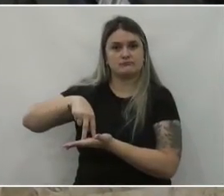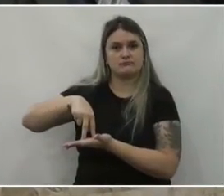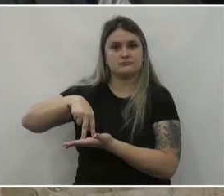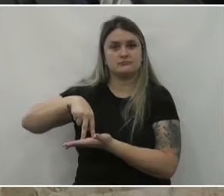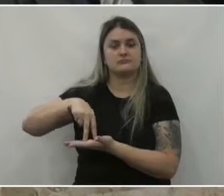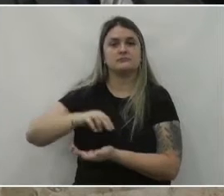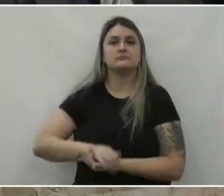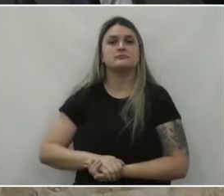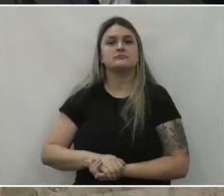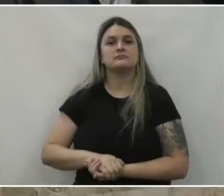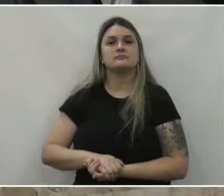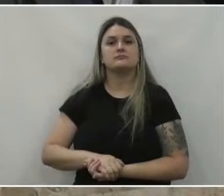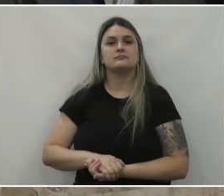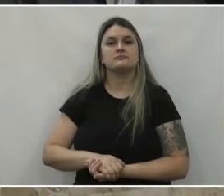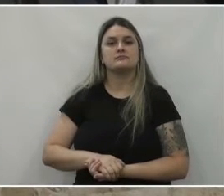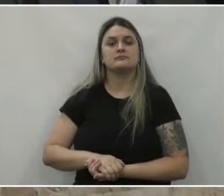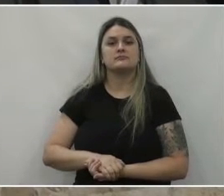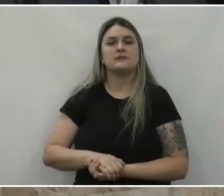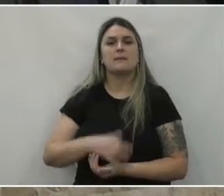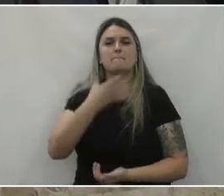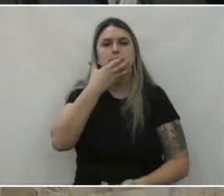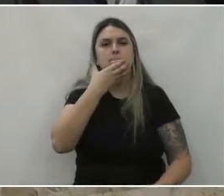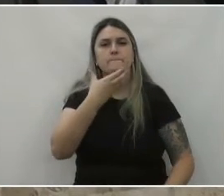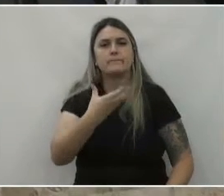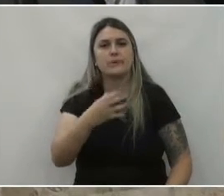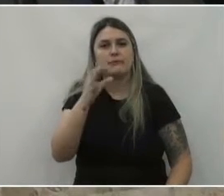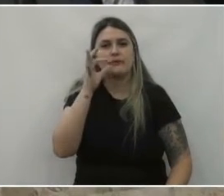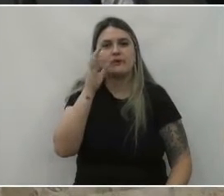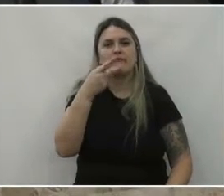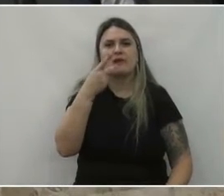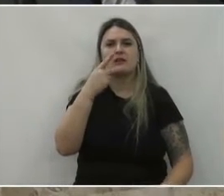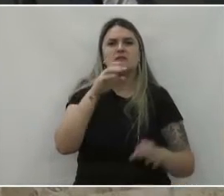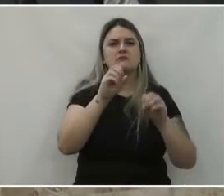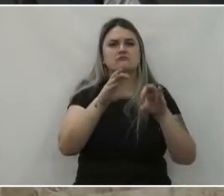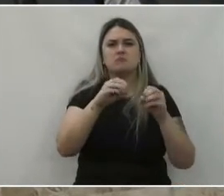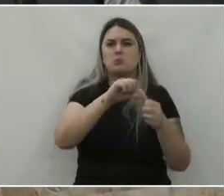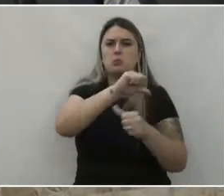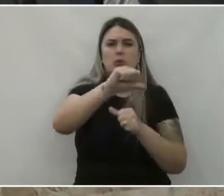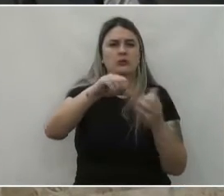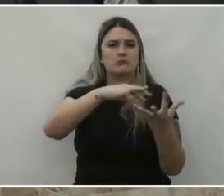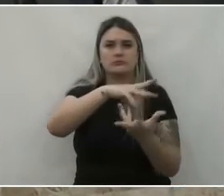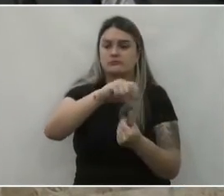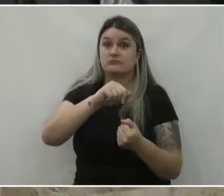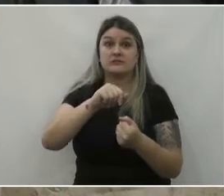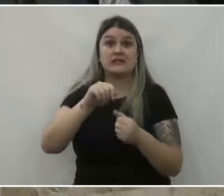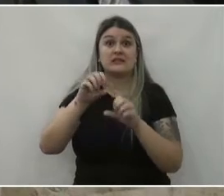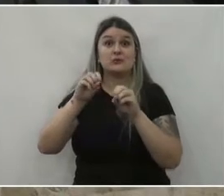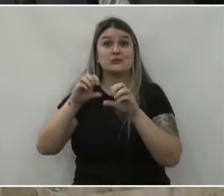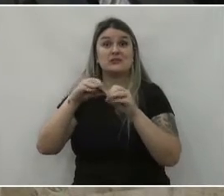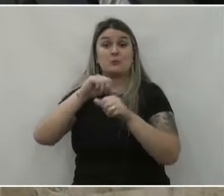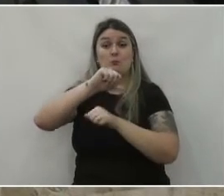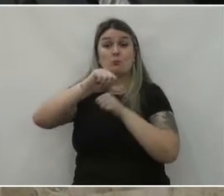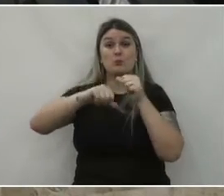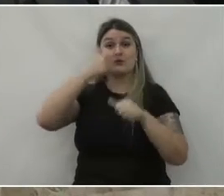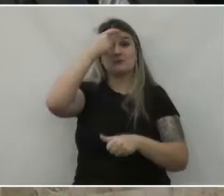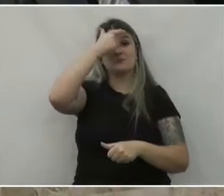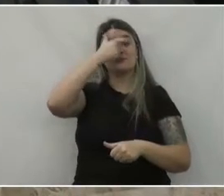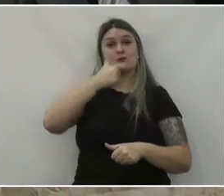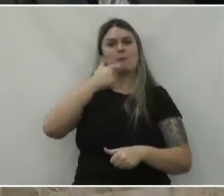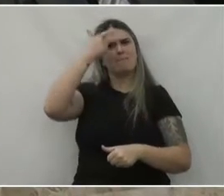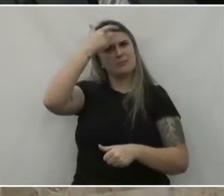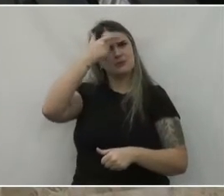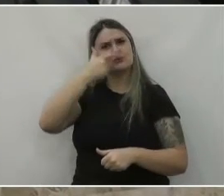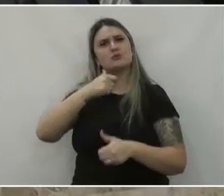casa Paulo Freire já dizia a educação não transforma o mundo educação muda pessoas e pessoas